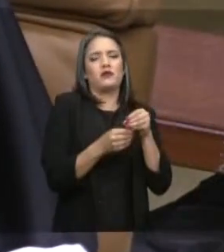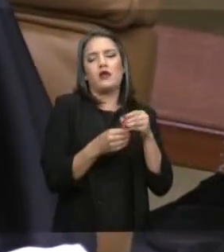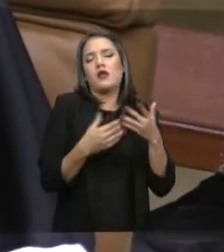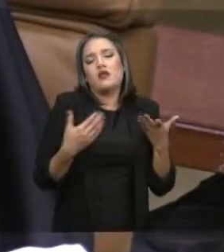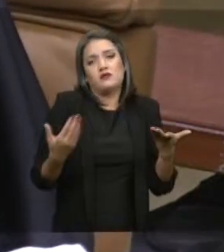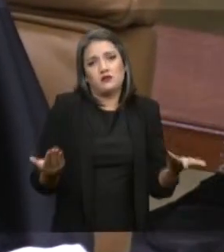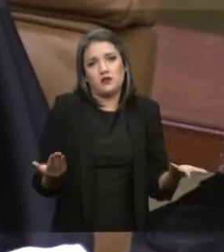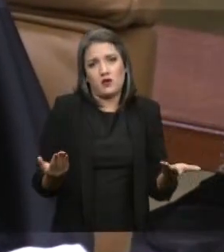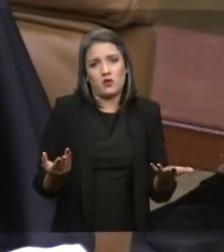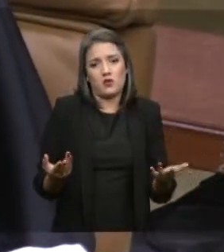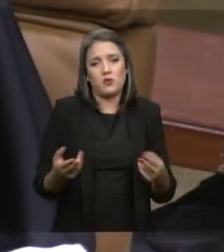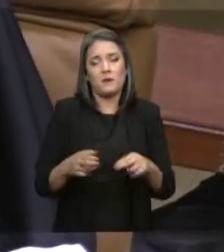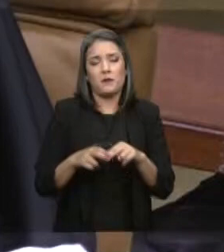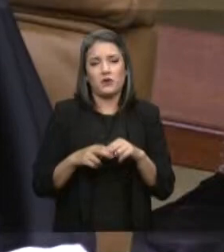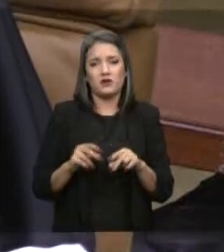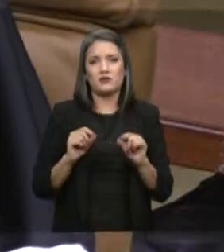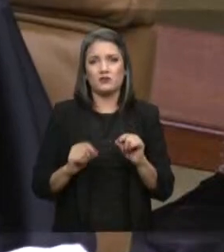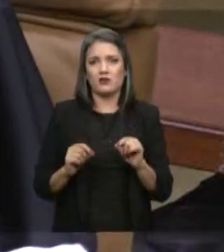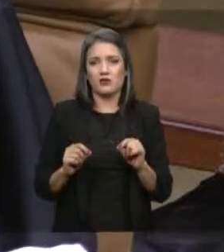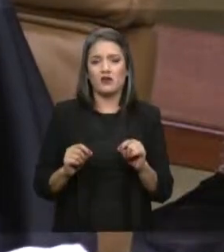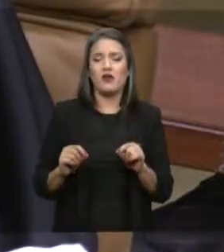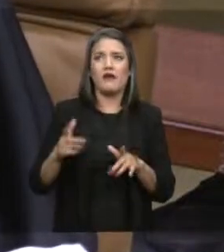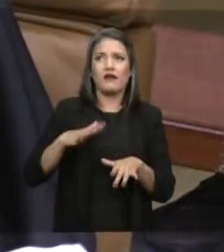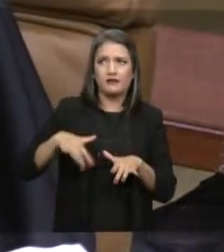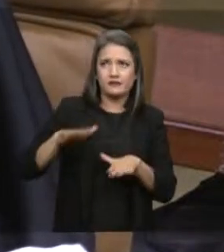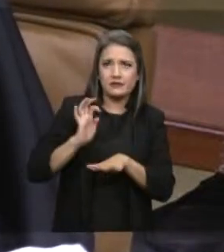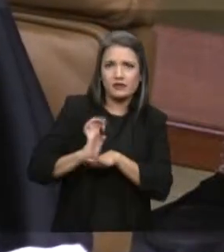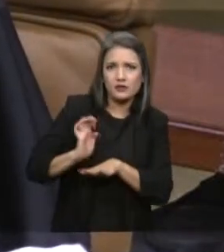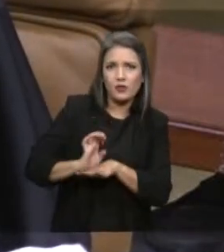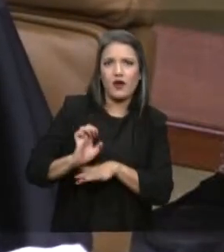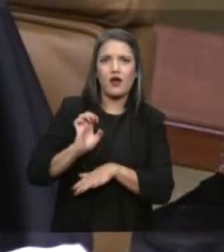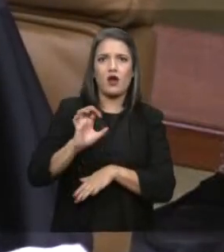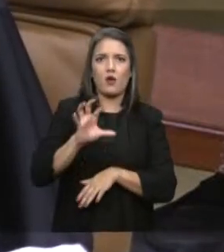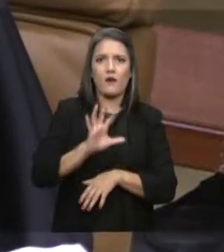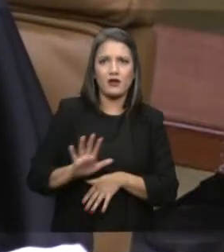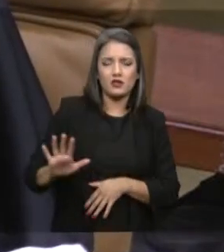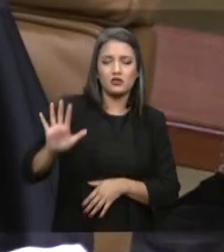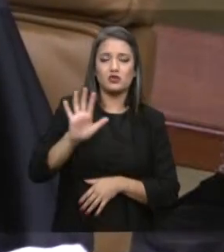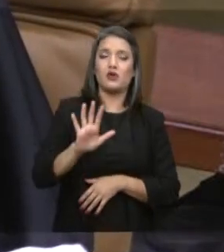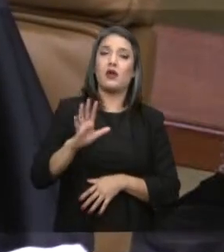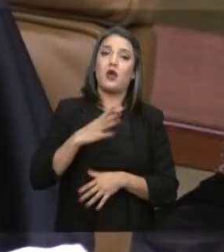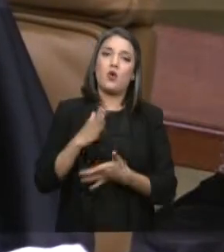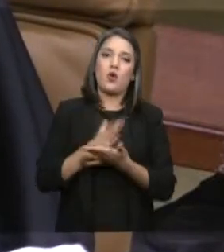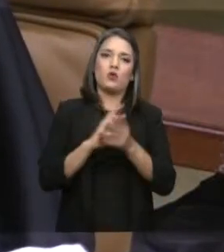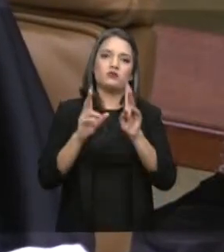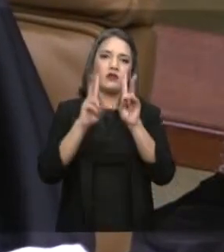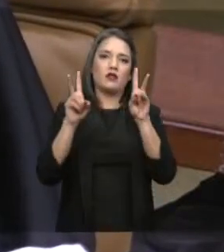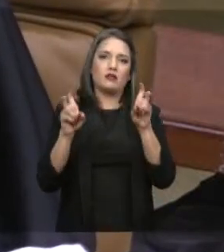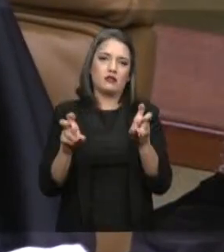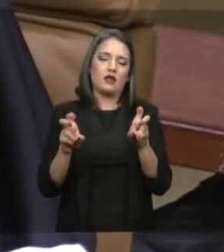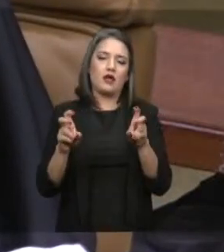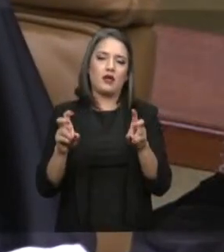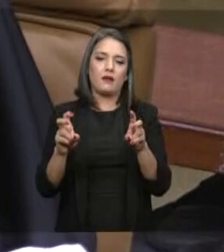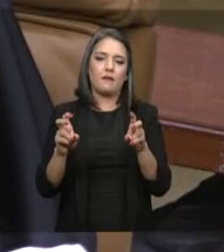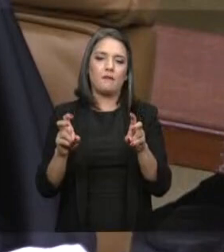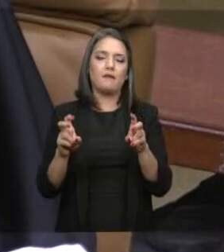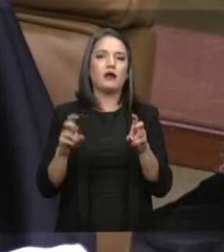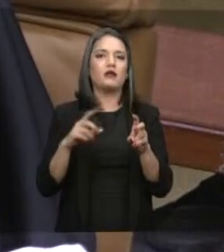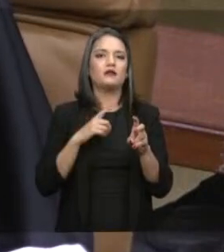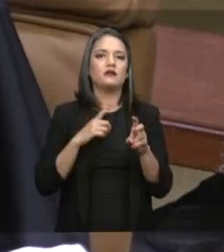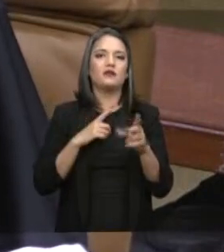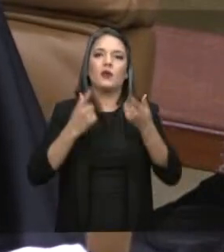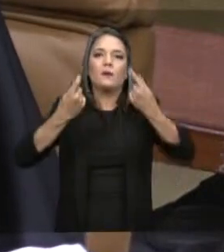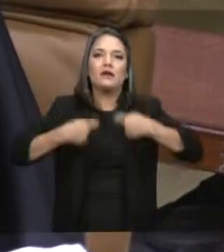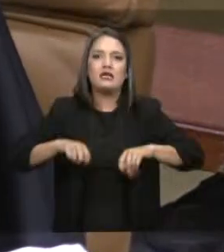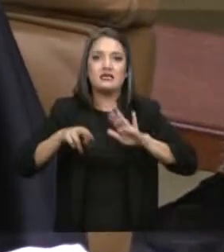a presunção de que no âmbito estadual ou Regional determinado tema de você disciplinado pelo ente